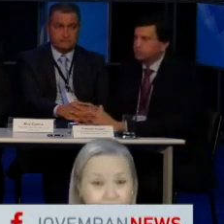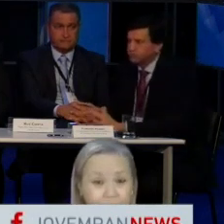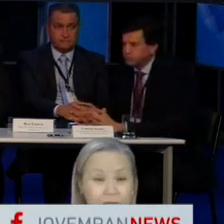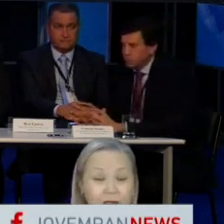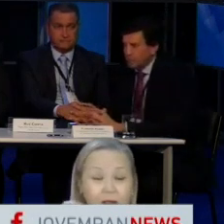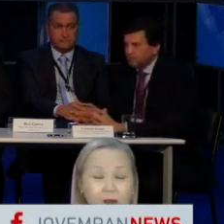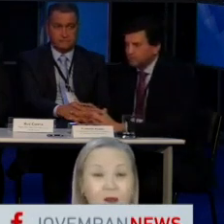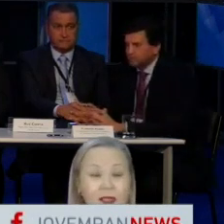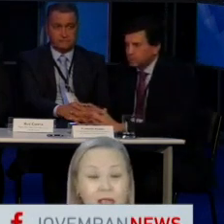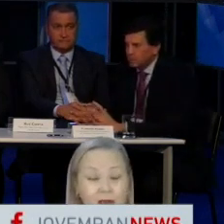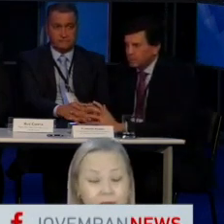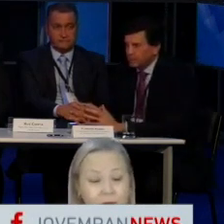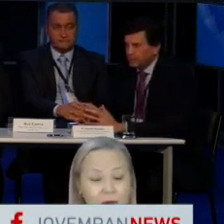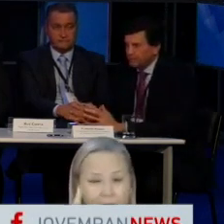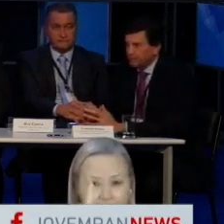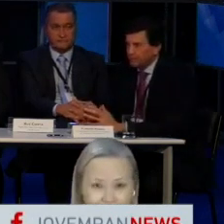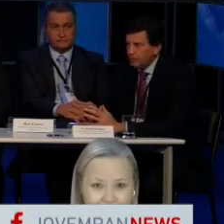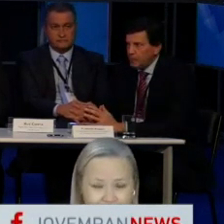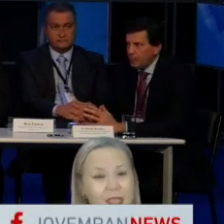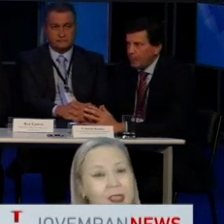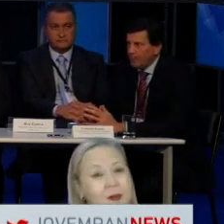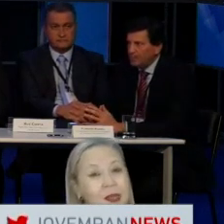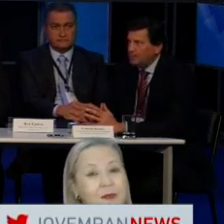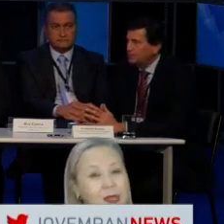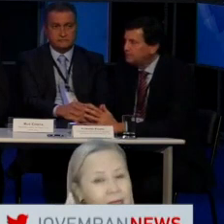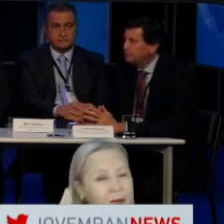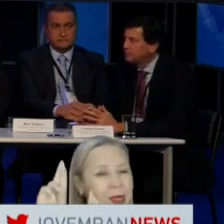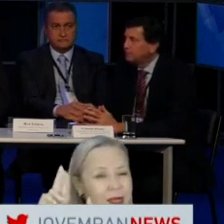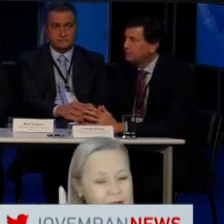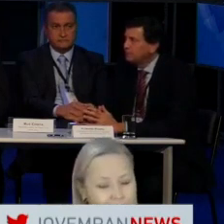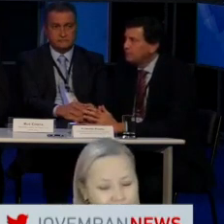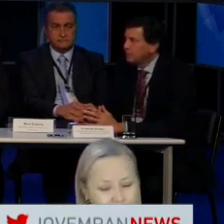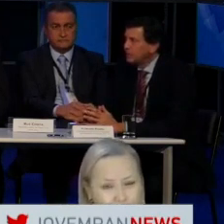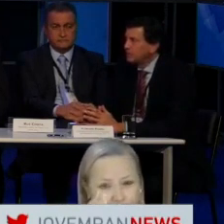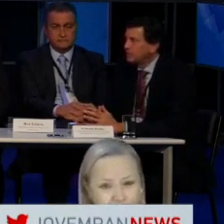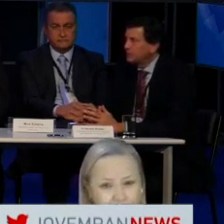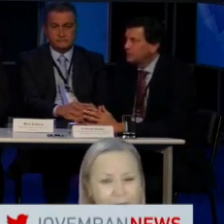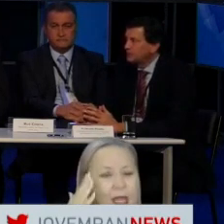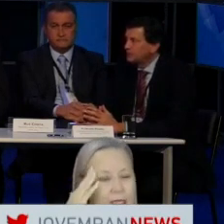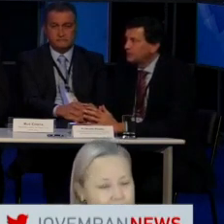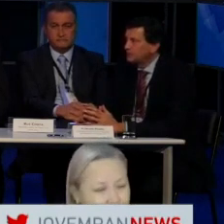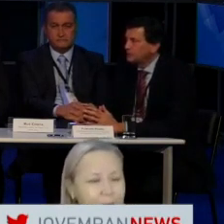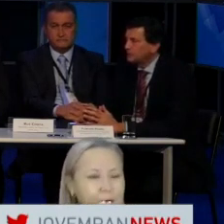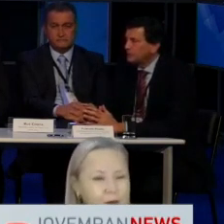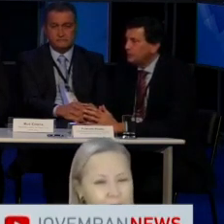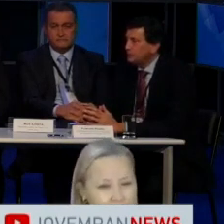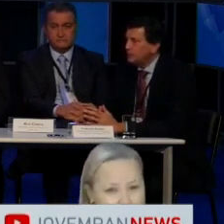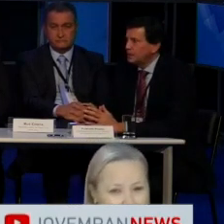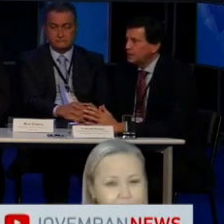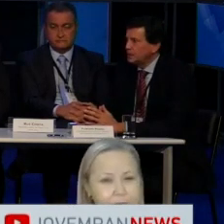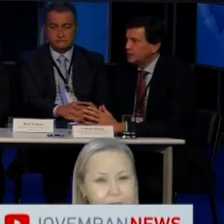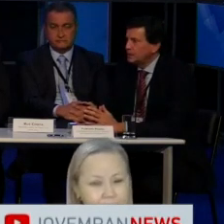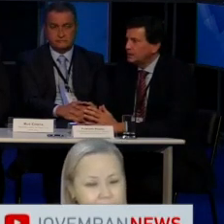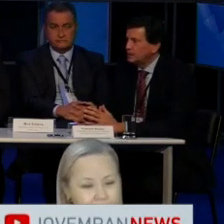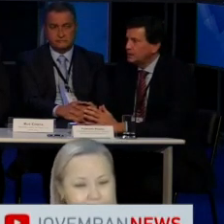do povo brasileiro, que sabe que vai ter outra vida, vai ter dignidade, vai comer 3 vezes por dia, vai ter acesso à educação, à saúde, vai